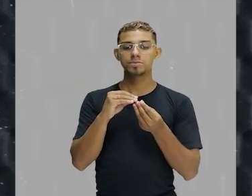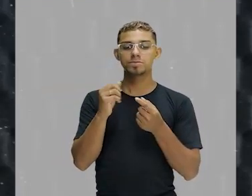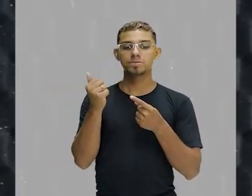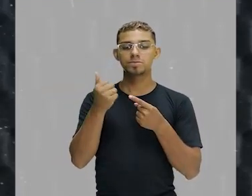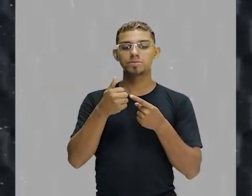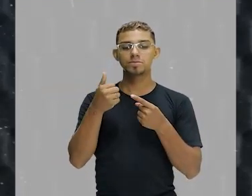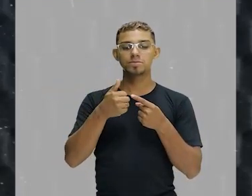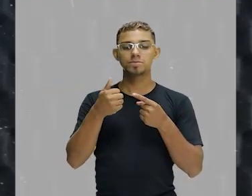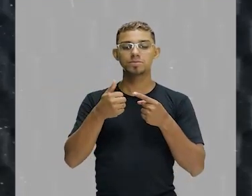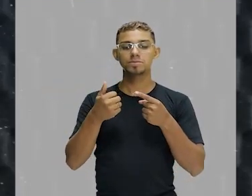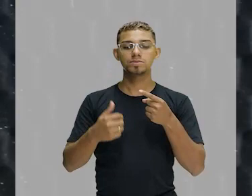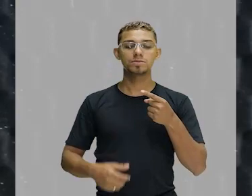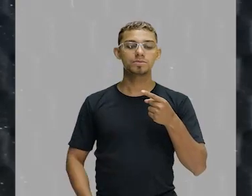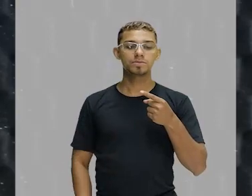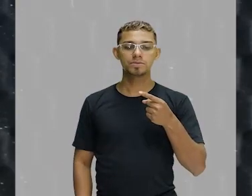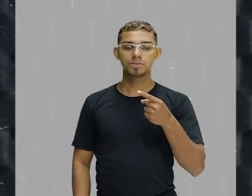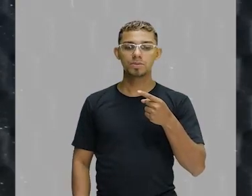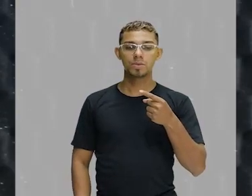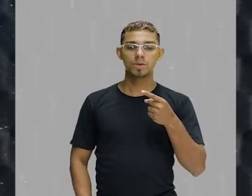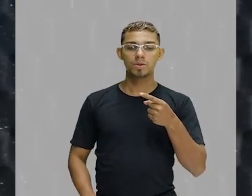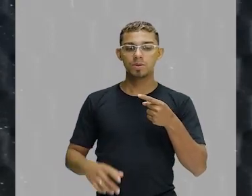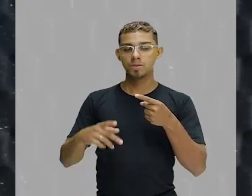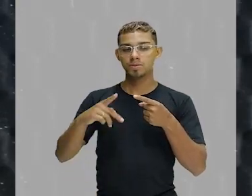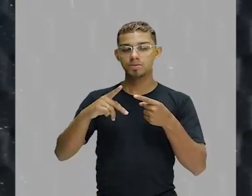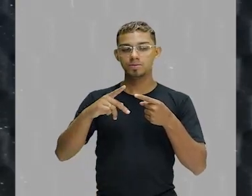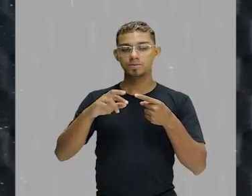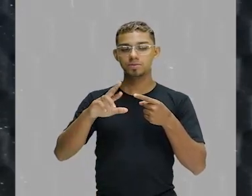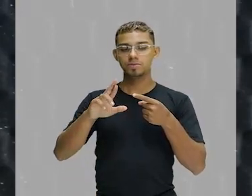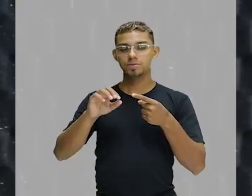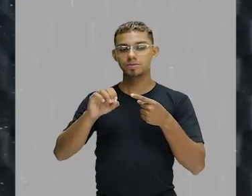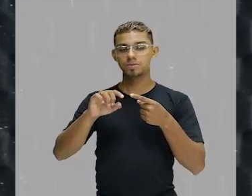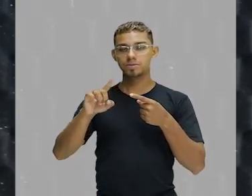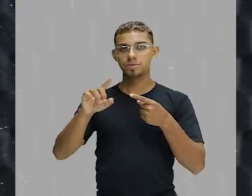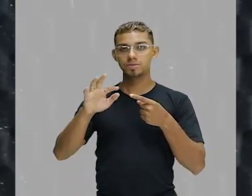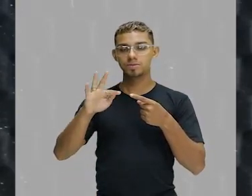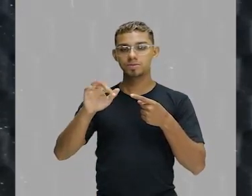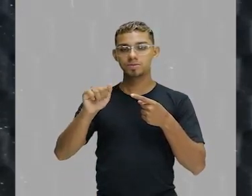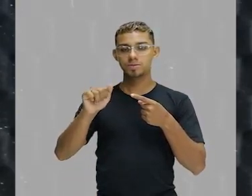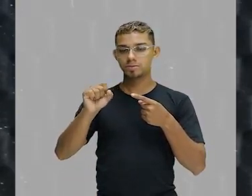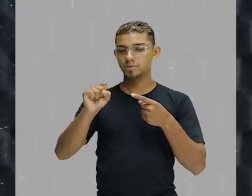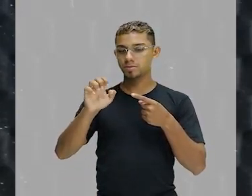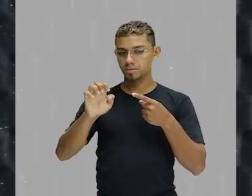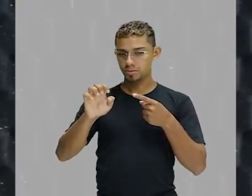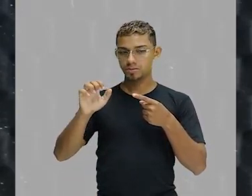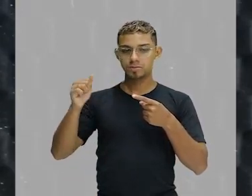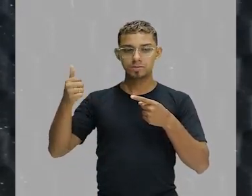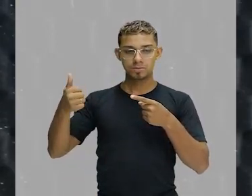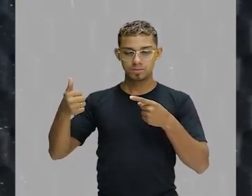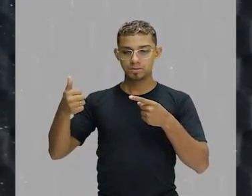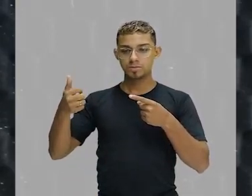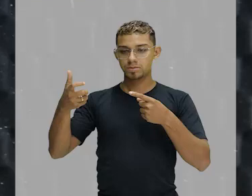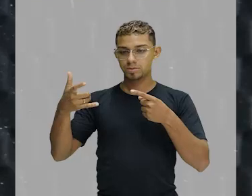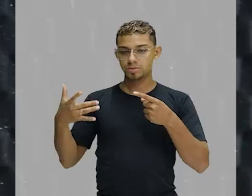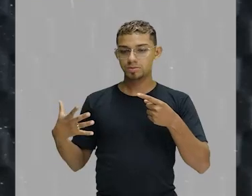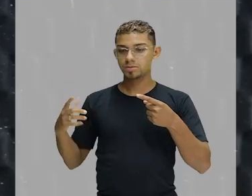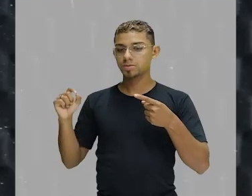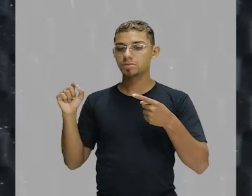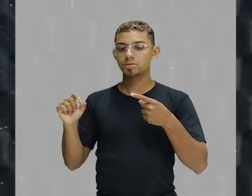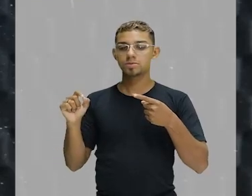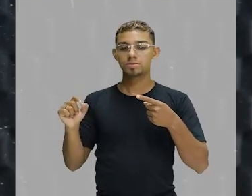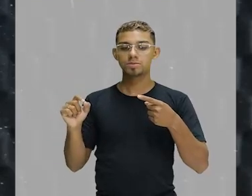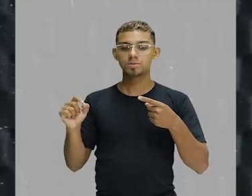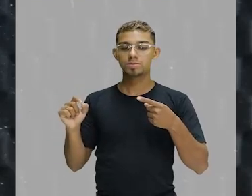primeira etapa aqui, pessoal. A prófase 1. Você pode dizer que é prófase 1, ou então dizer que é